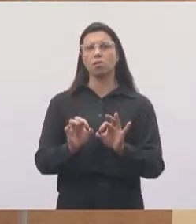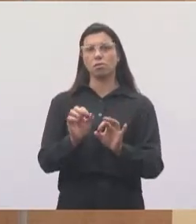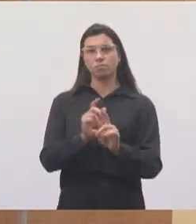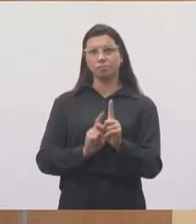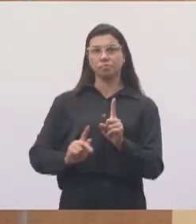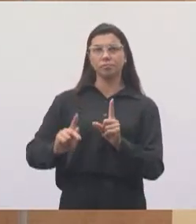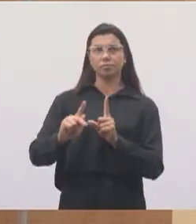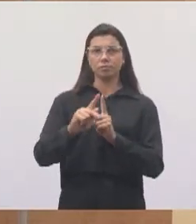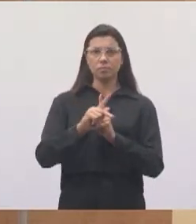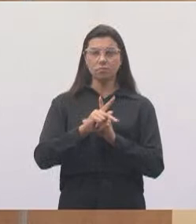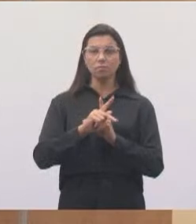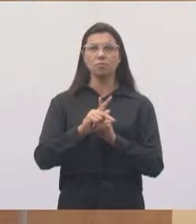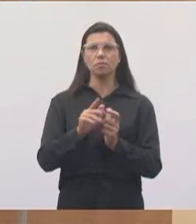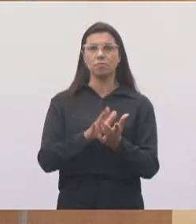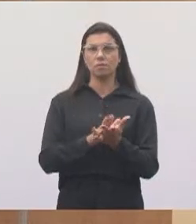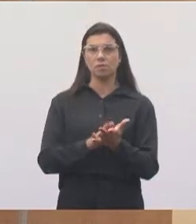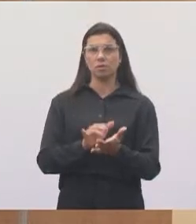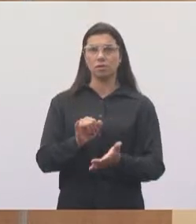município,